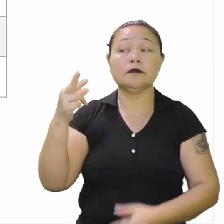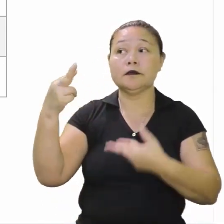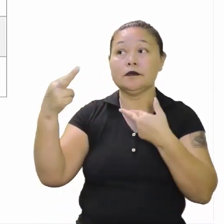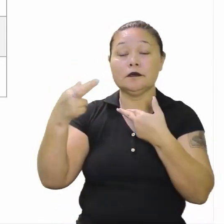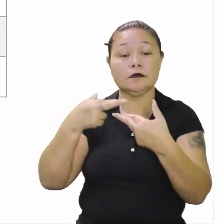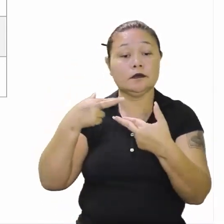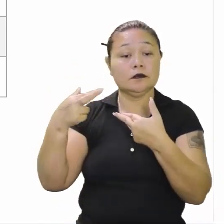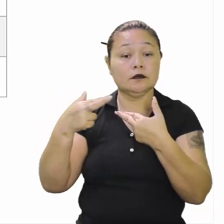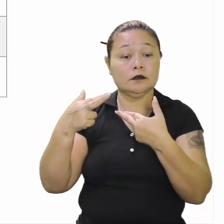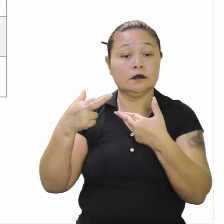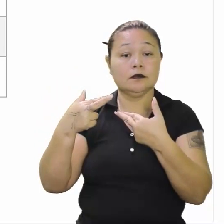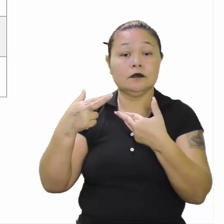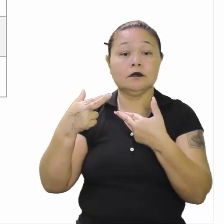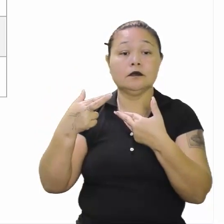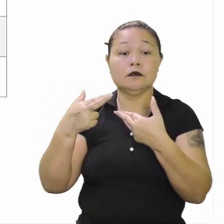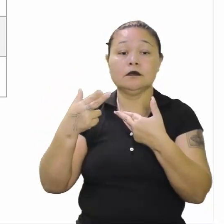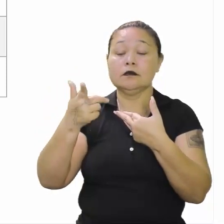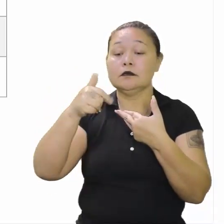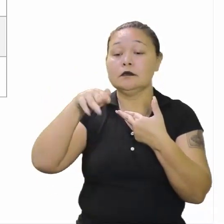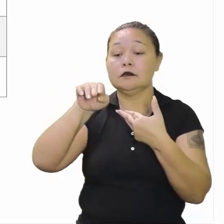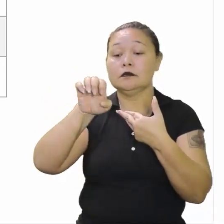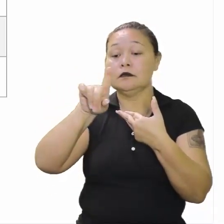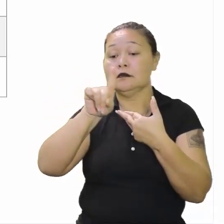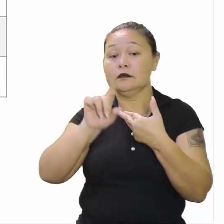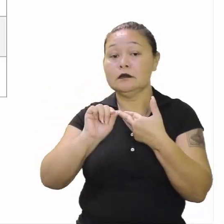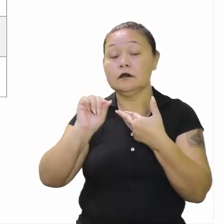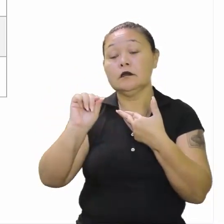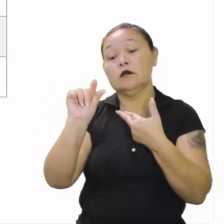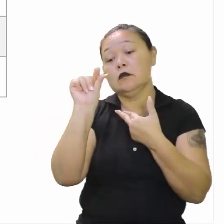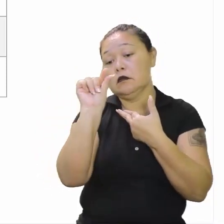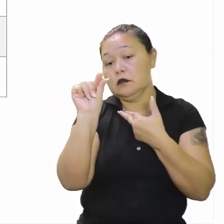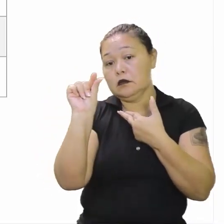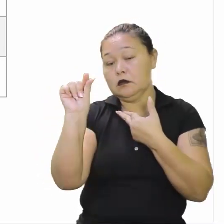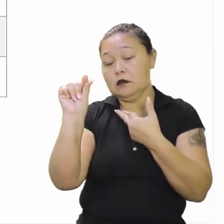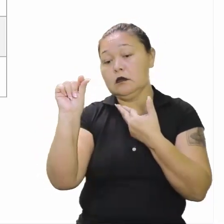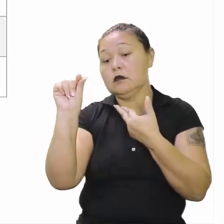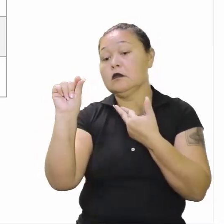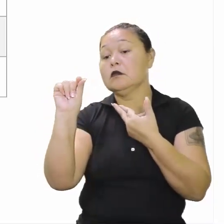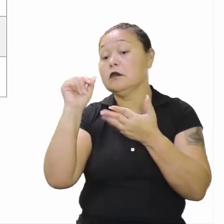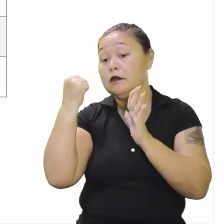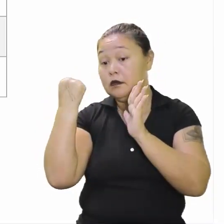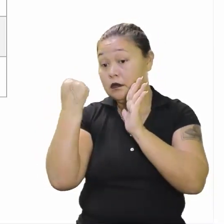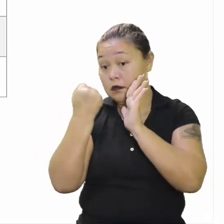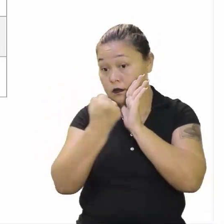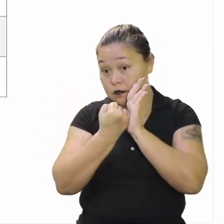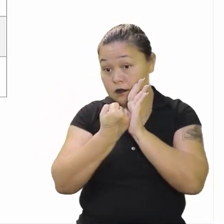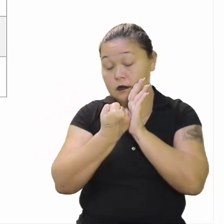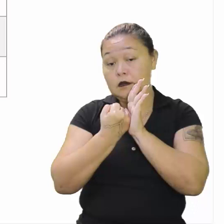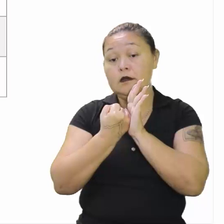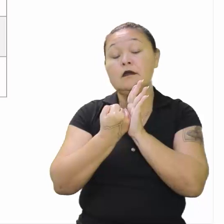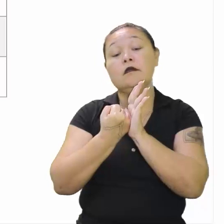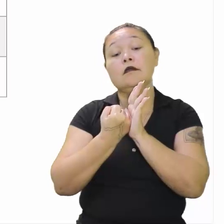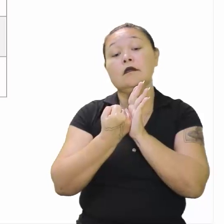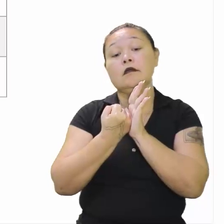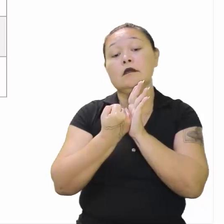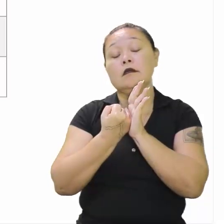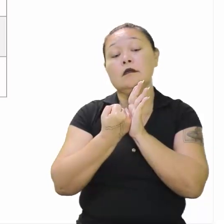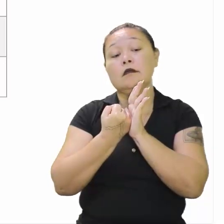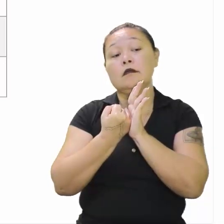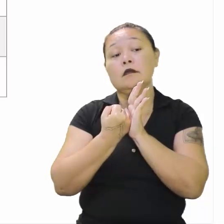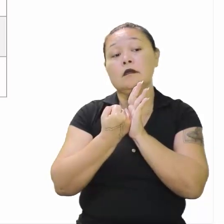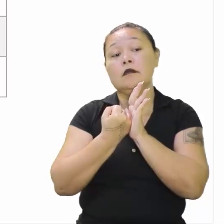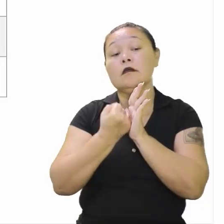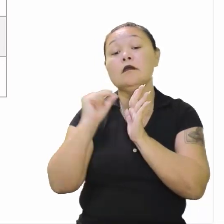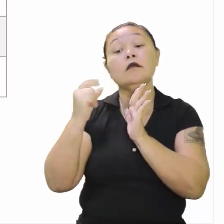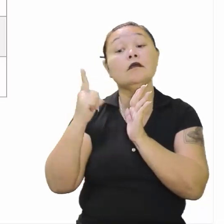Relacionando grandeza com a unidade e símbolo. O que é que nós